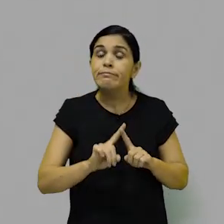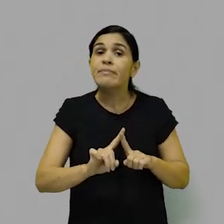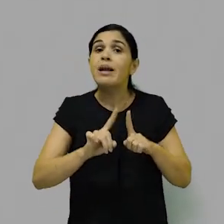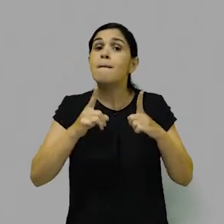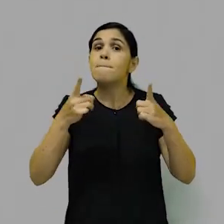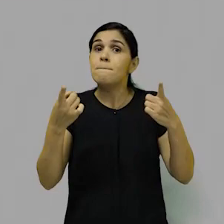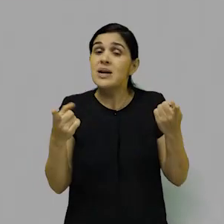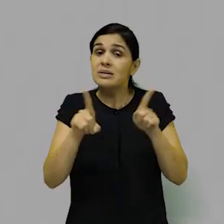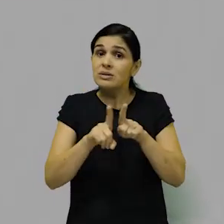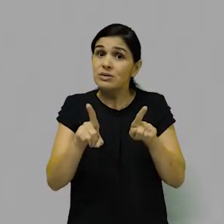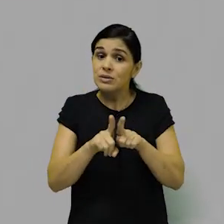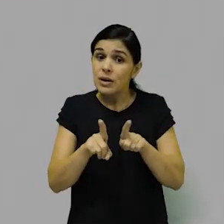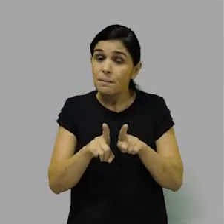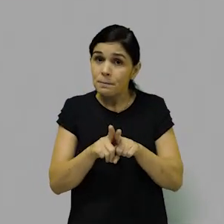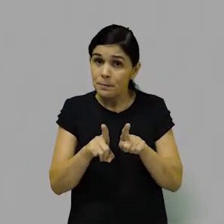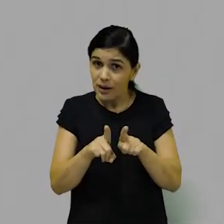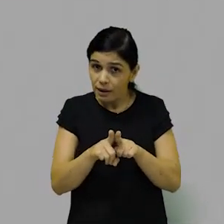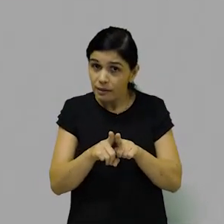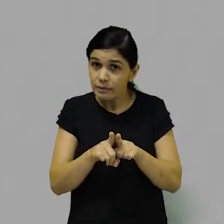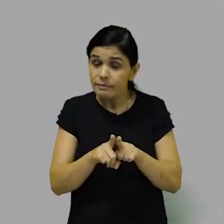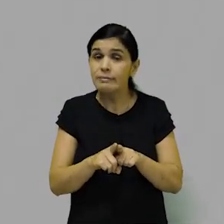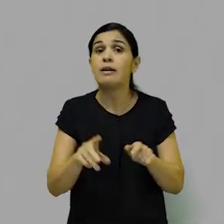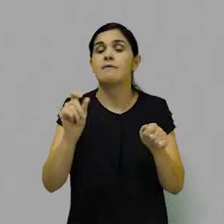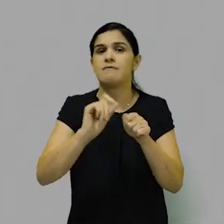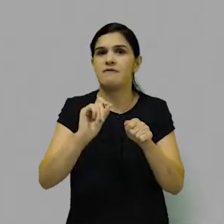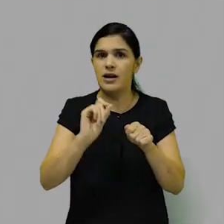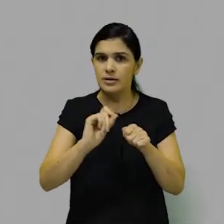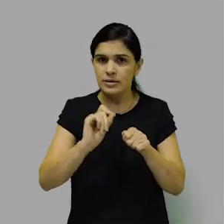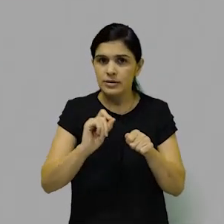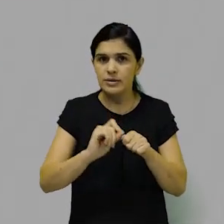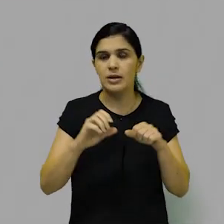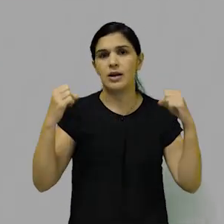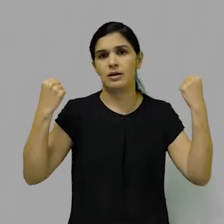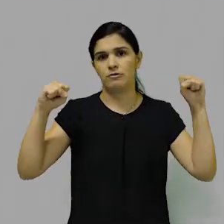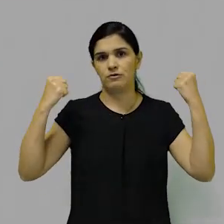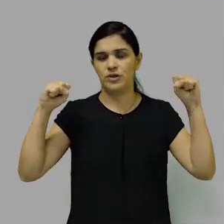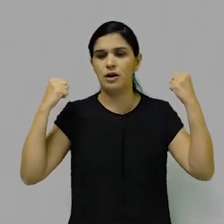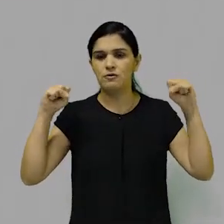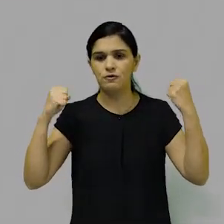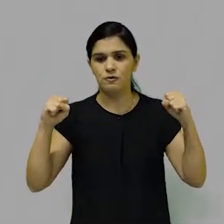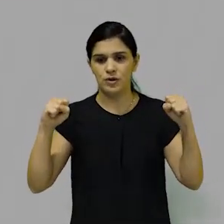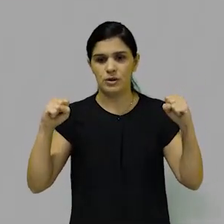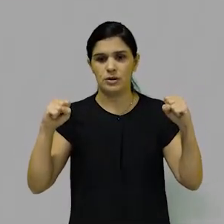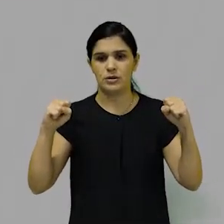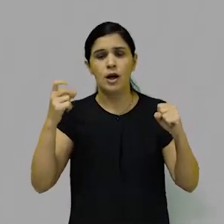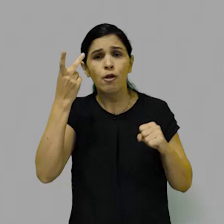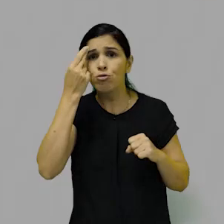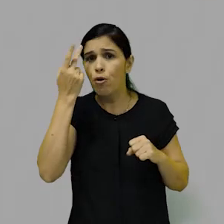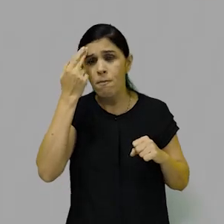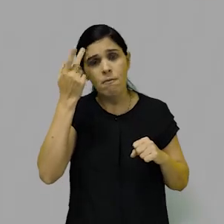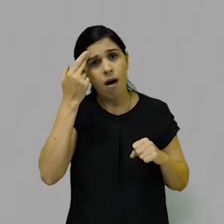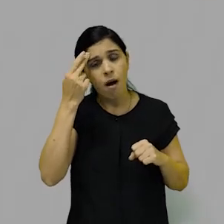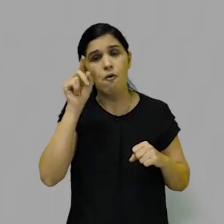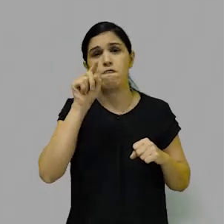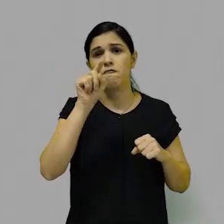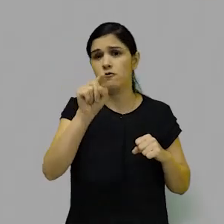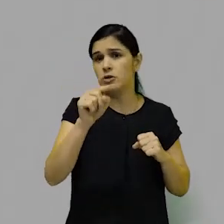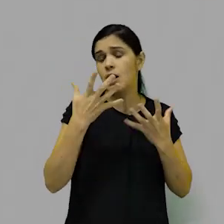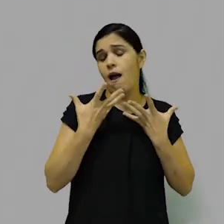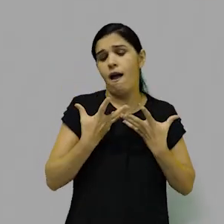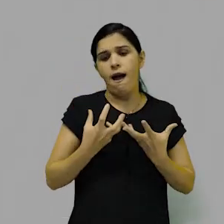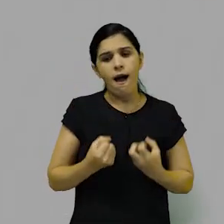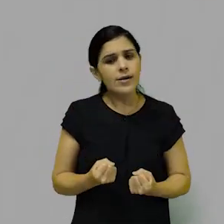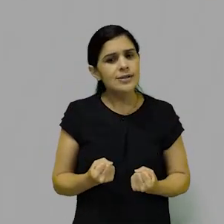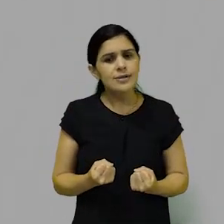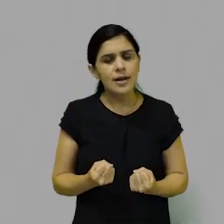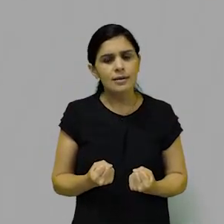o discurso de aceitação, eu me aceito do jeito que eu sou, e permanece no sedentarismo. Isso